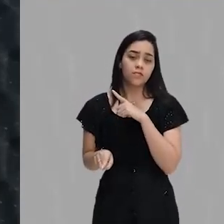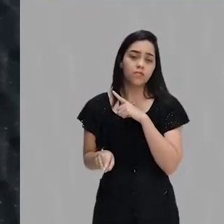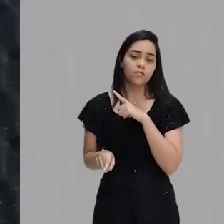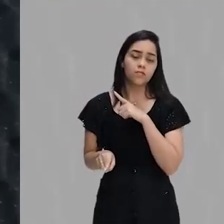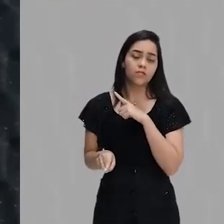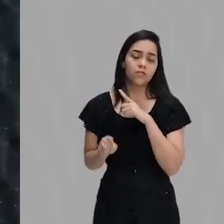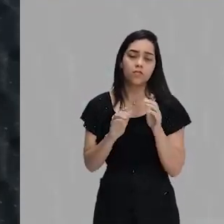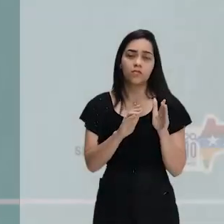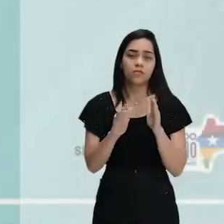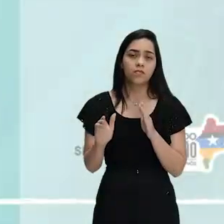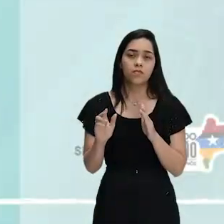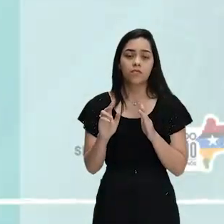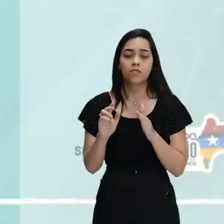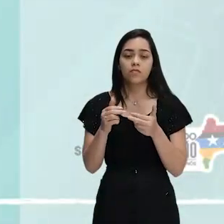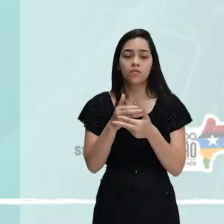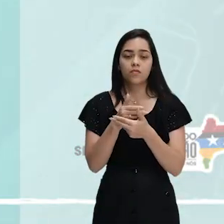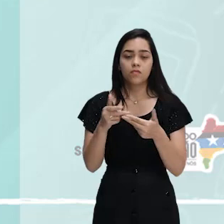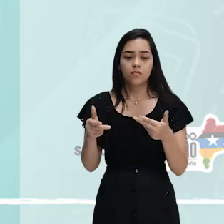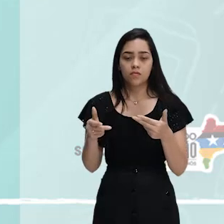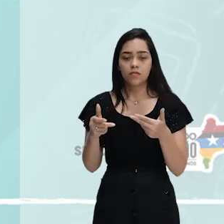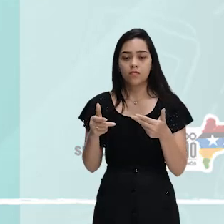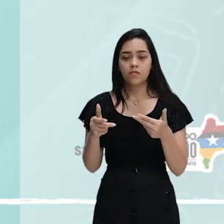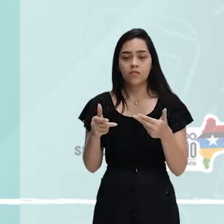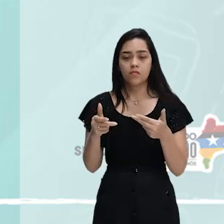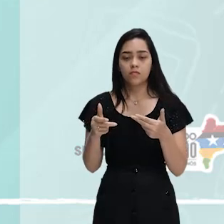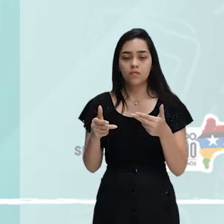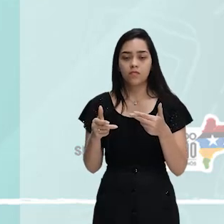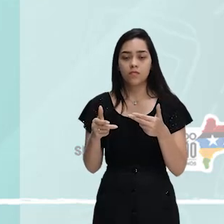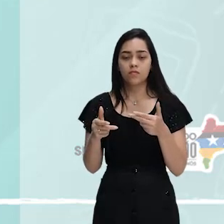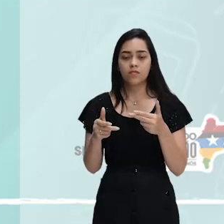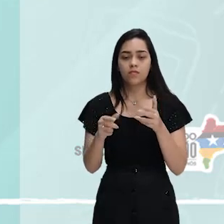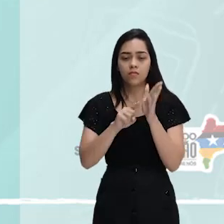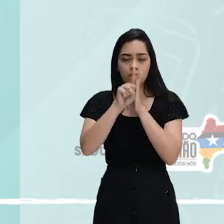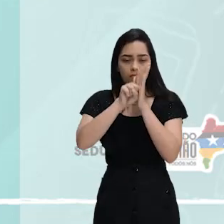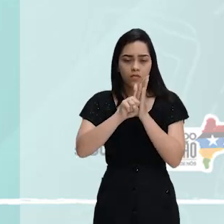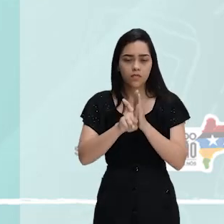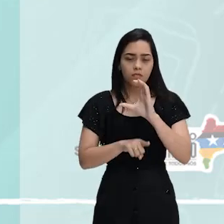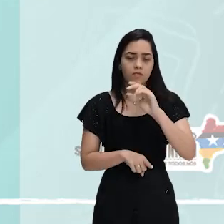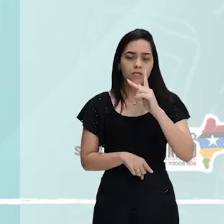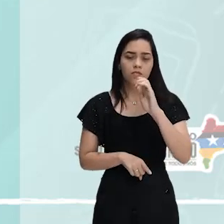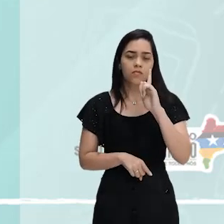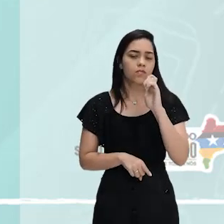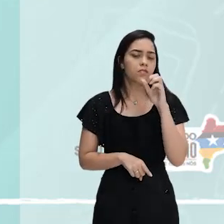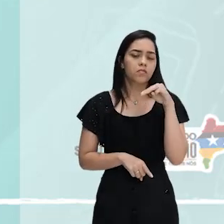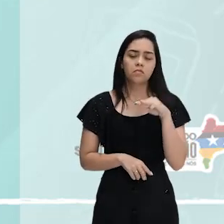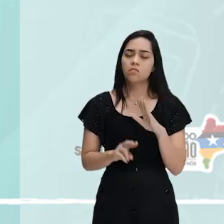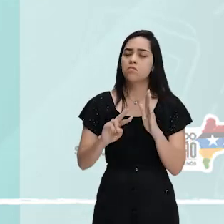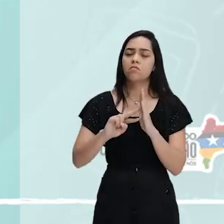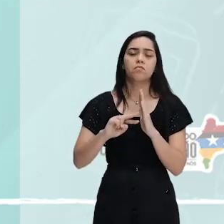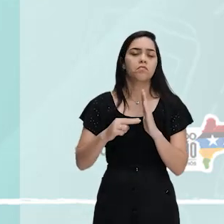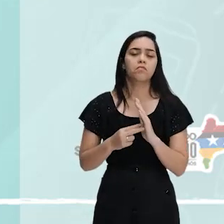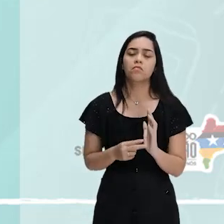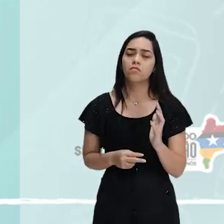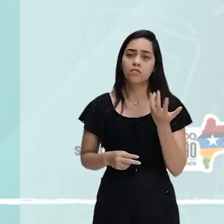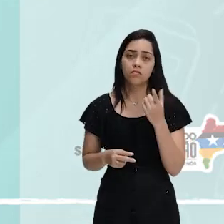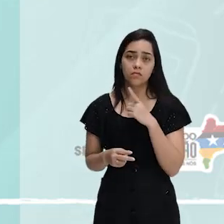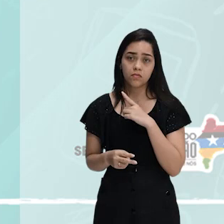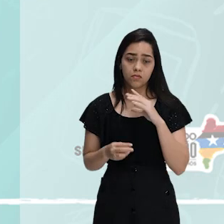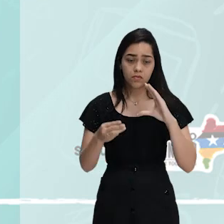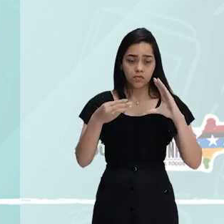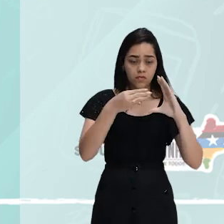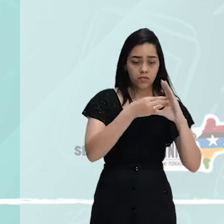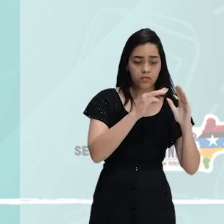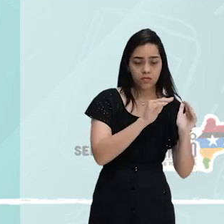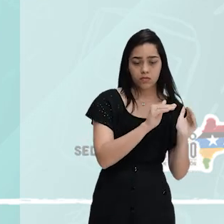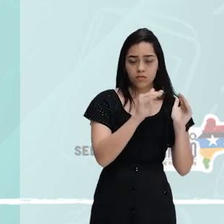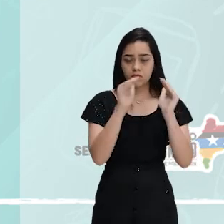ciclo celular os pontos de checagem. Ou seja, o que é o ponto de checagem? A célula ela vai passando de uma fase